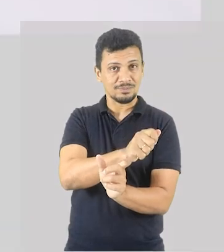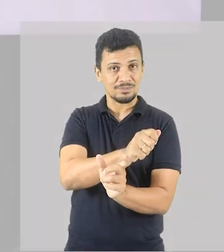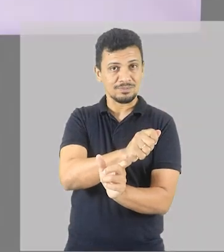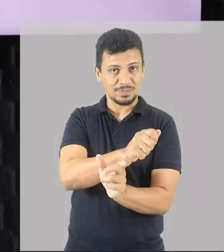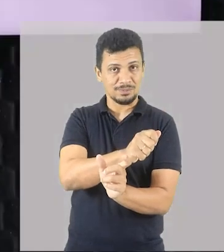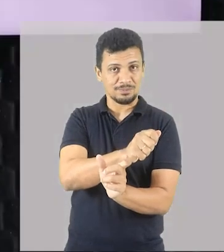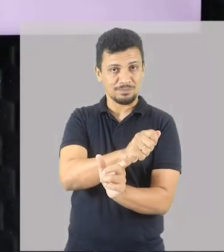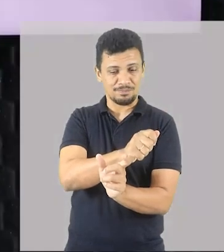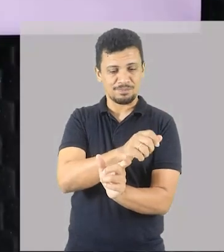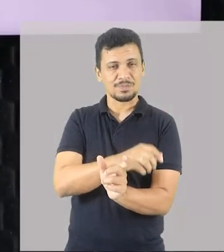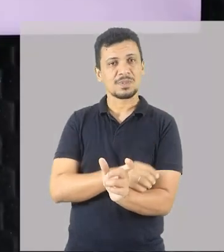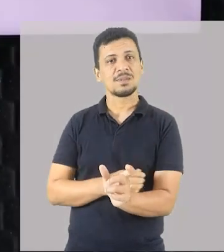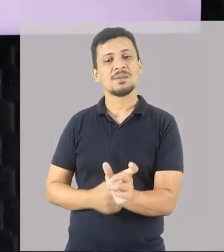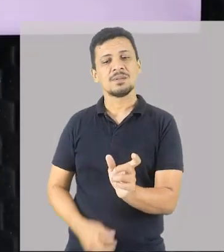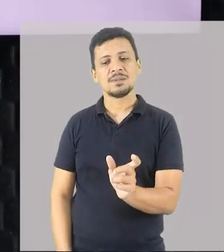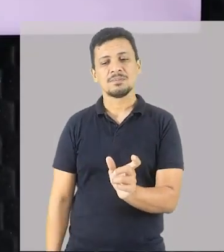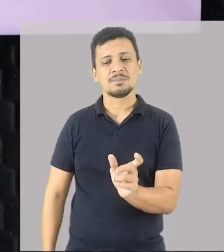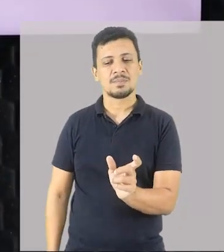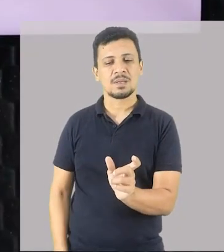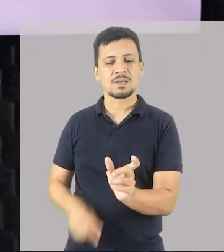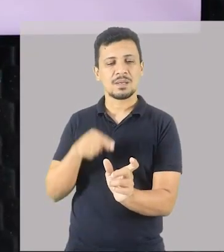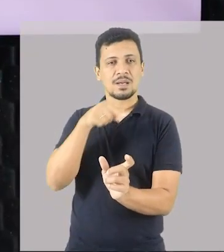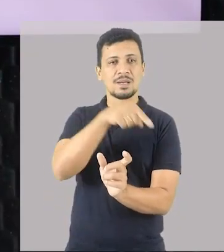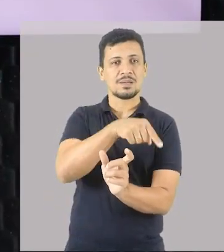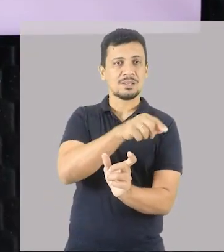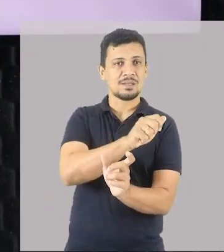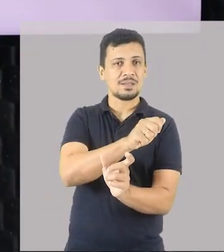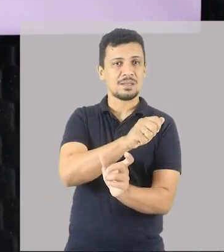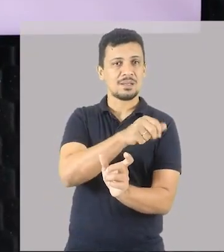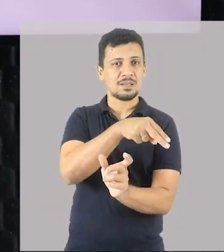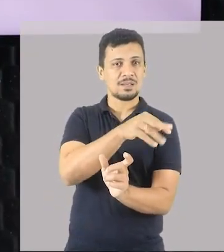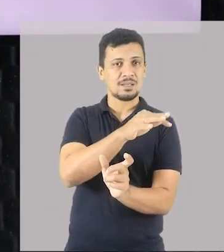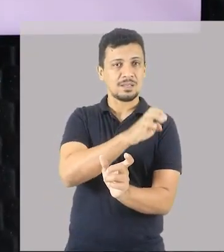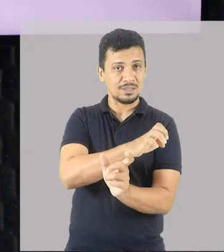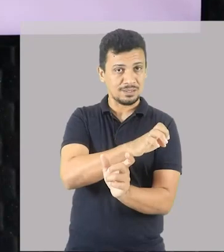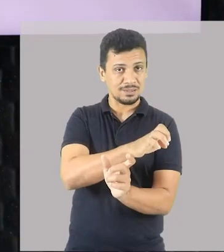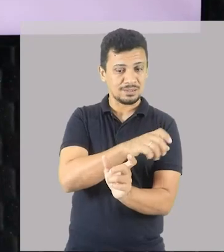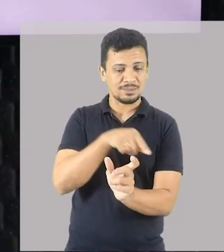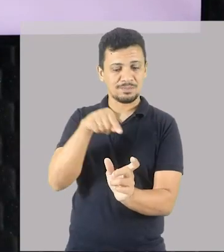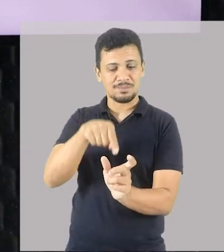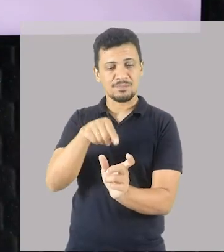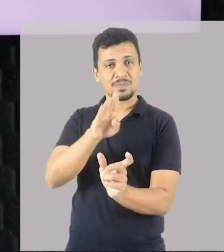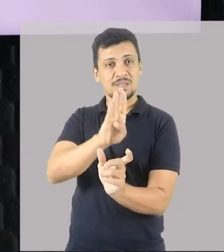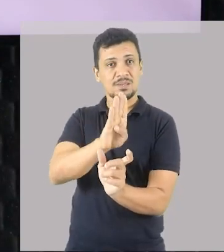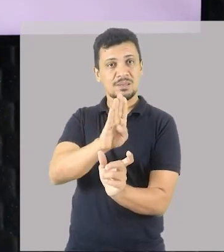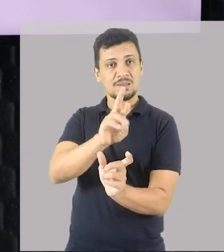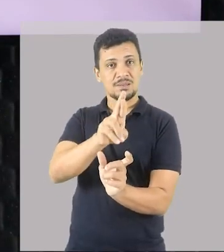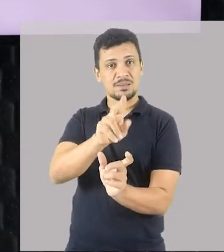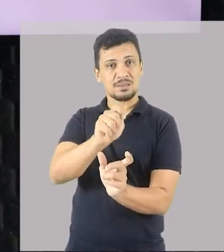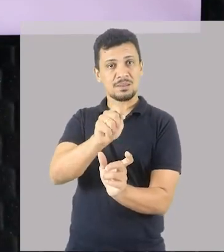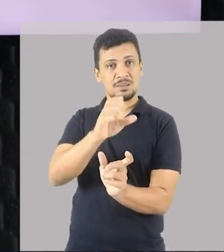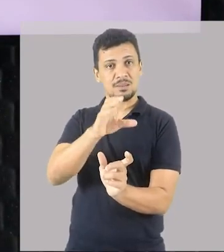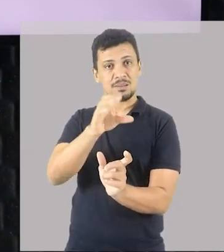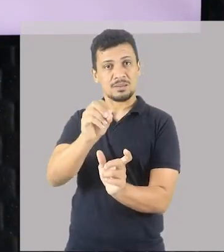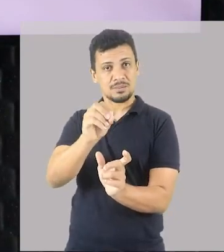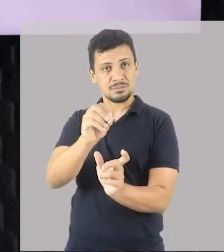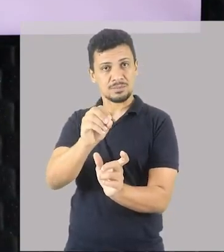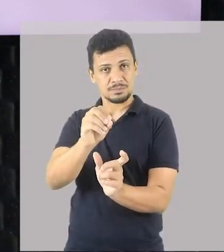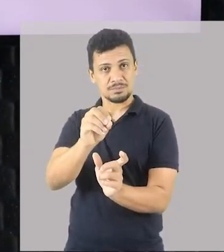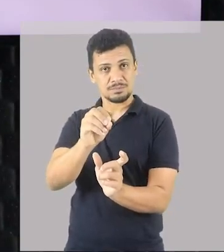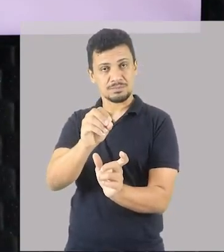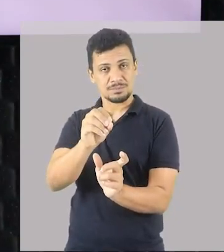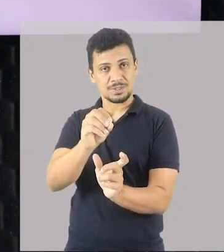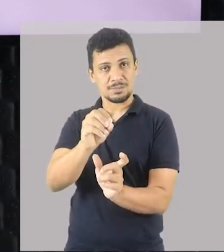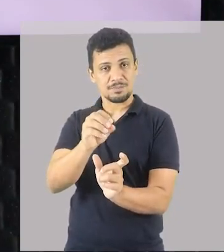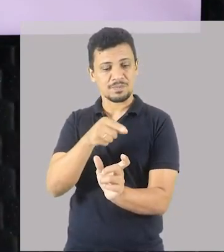a palavra contramão. Antebraço, eu tenho o radical braço, né, a referência do